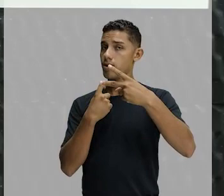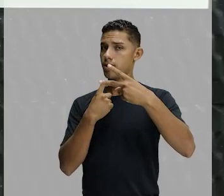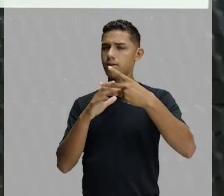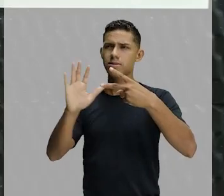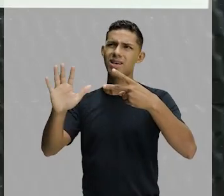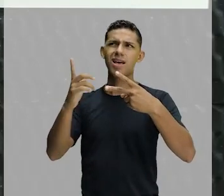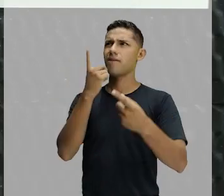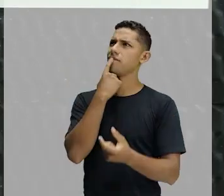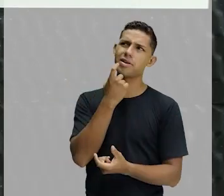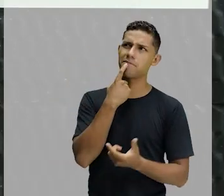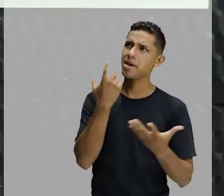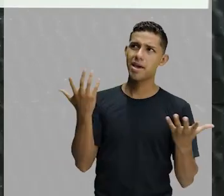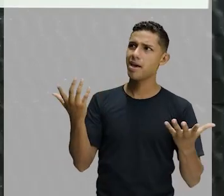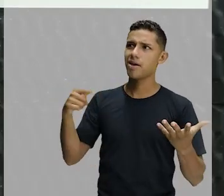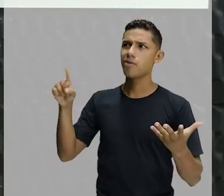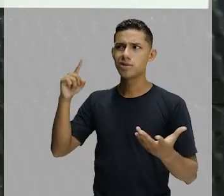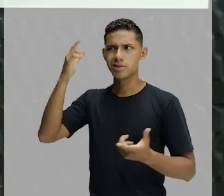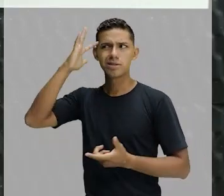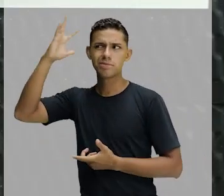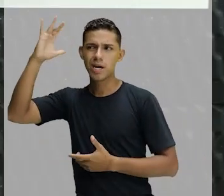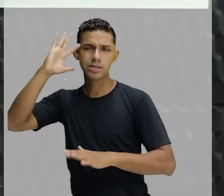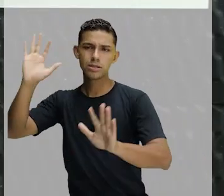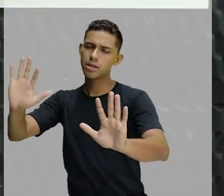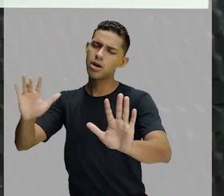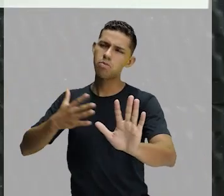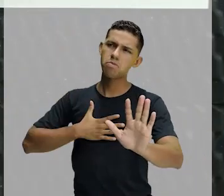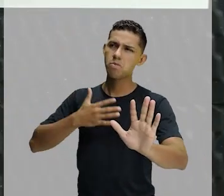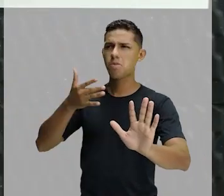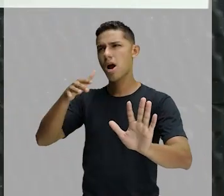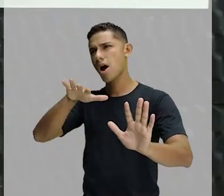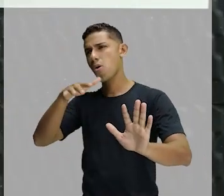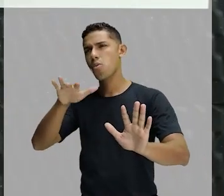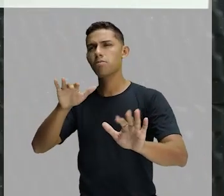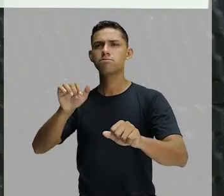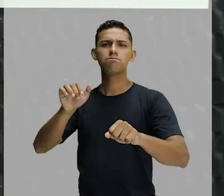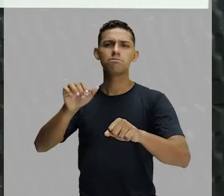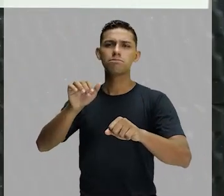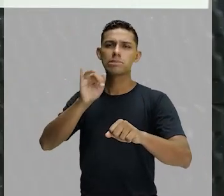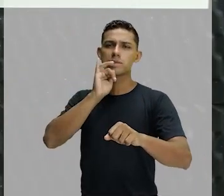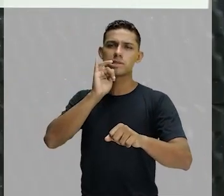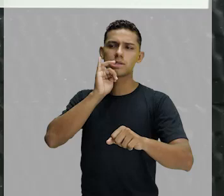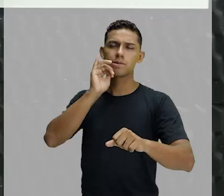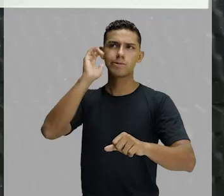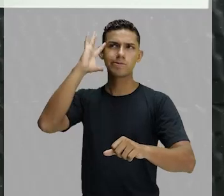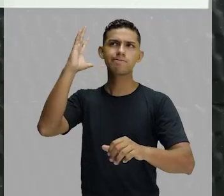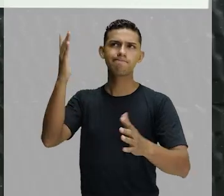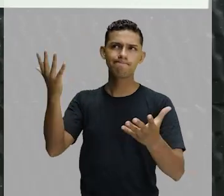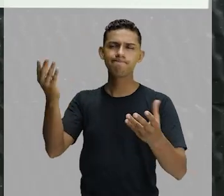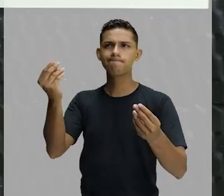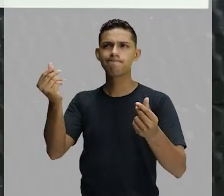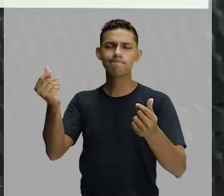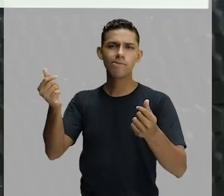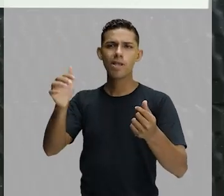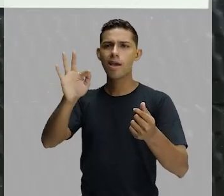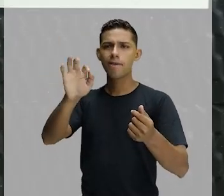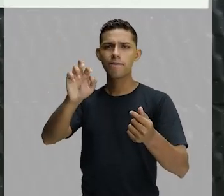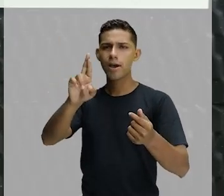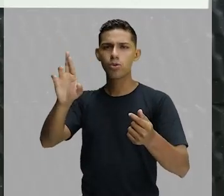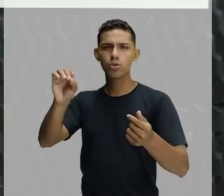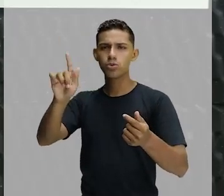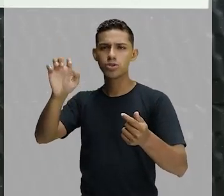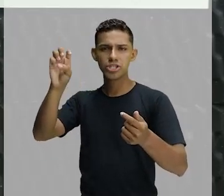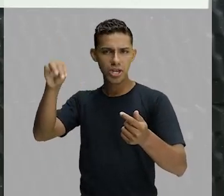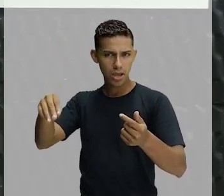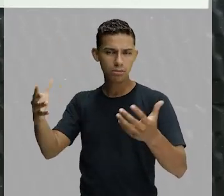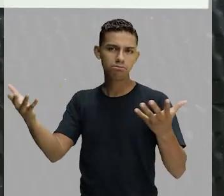Não é um vermelho, né? Na verdade, é uma pelagem com a cor de como eu posso dizer, cor de ferrugem, certo?